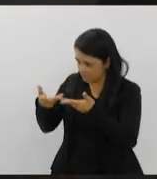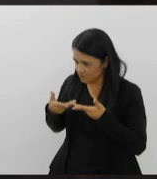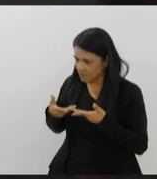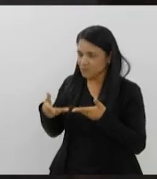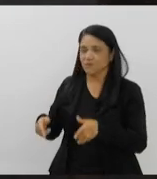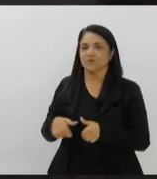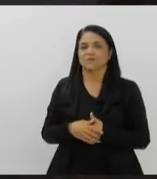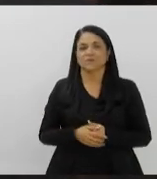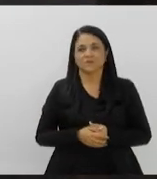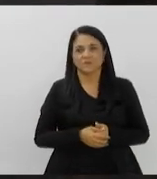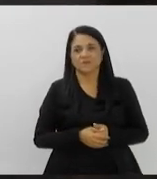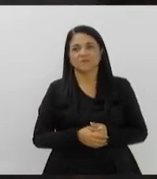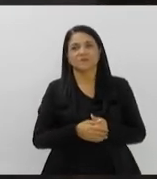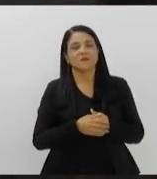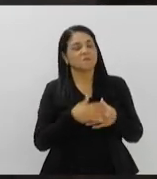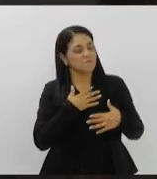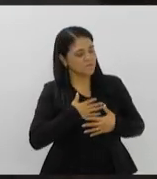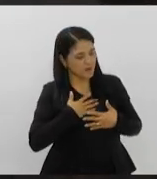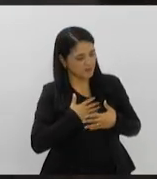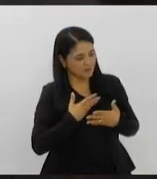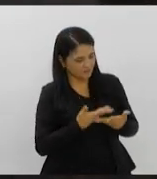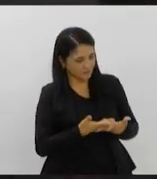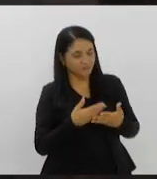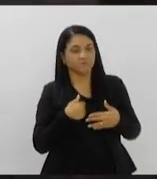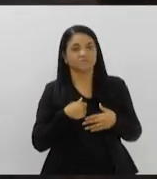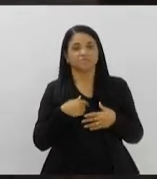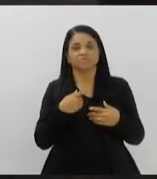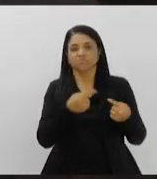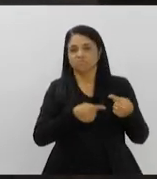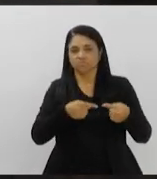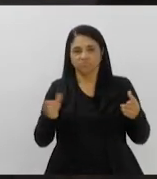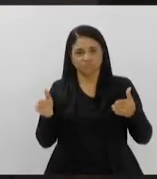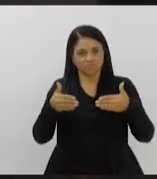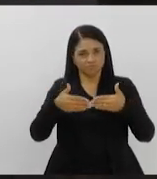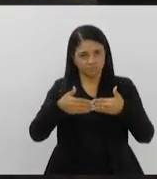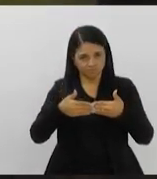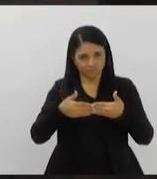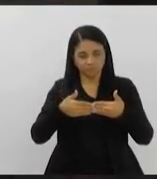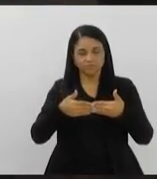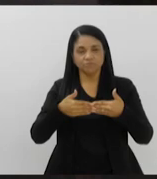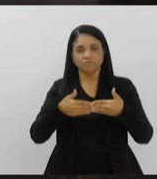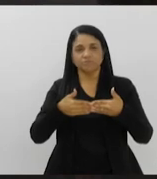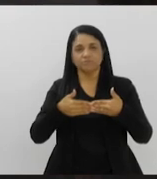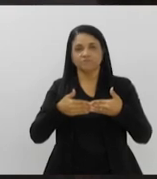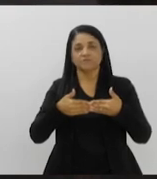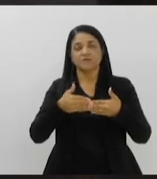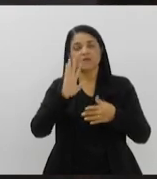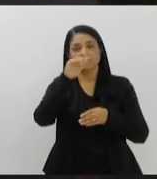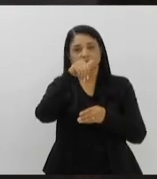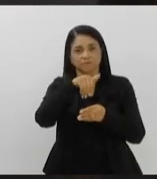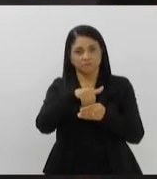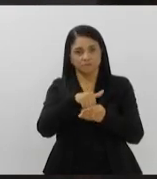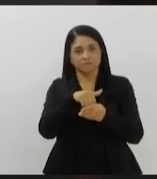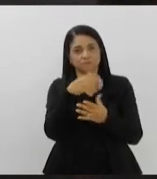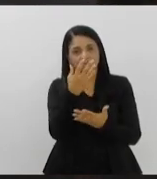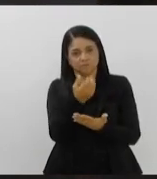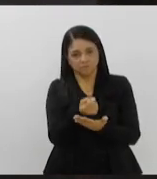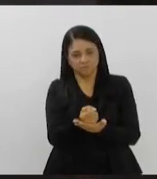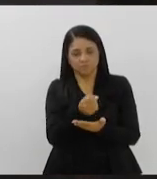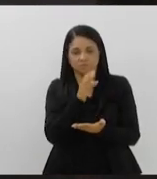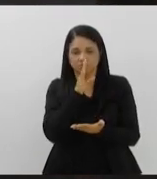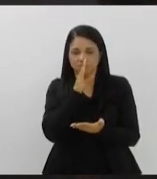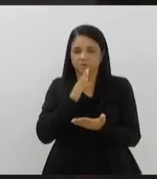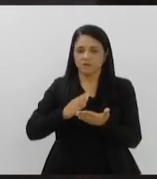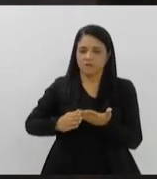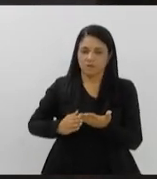conterrâneos. Prazer tê-los aqui. Não havendo mais quem queira discutir, encerrada a discussão. Em votação, senhores que aprovam, permaneçam